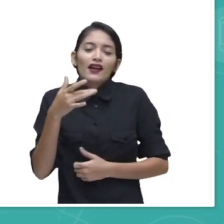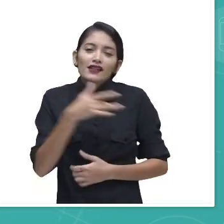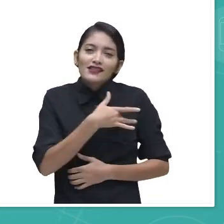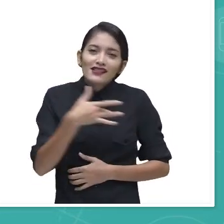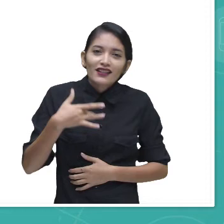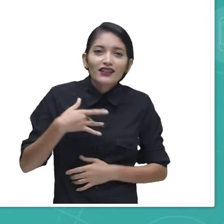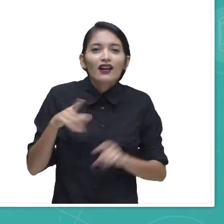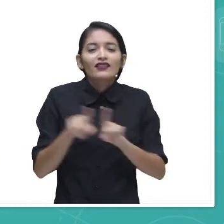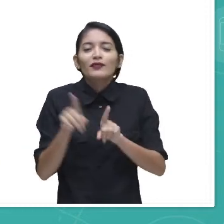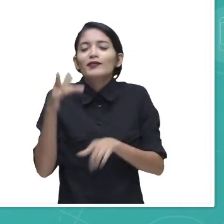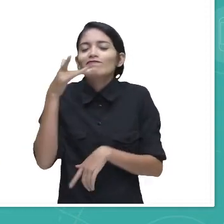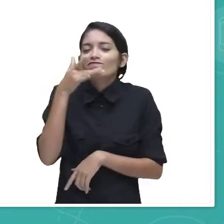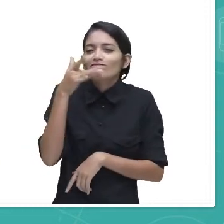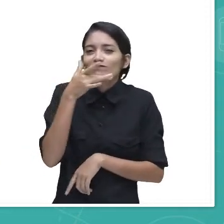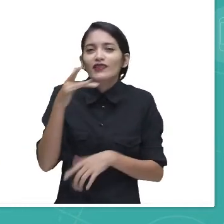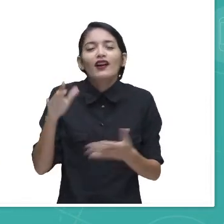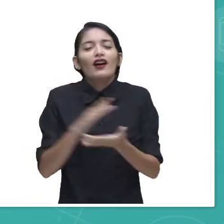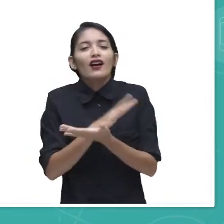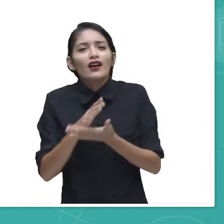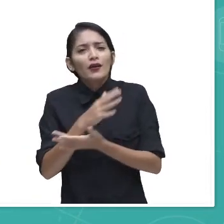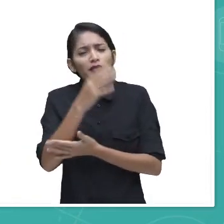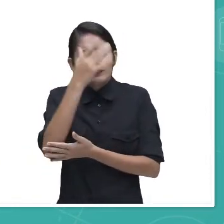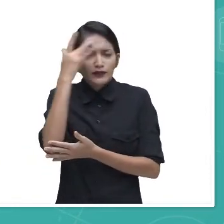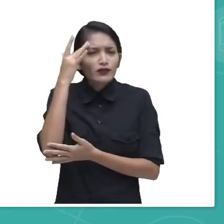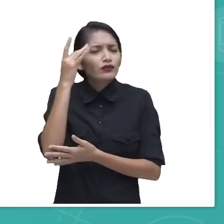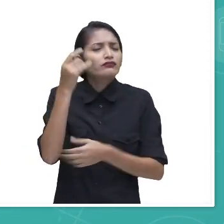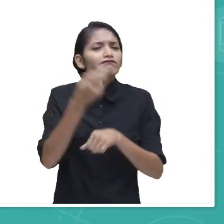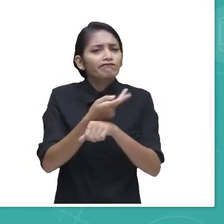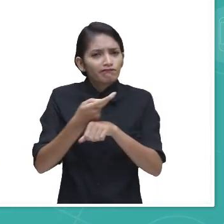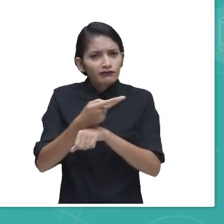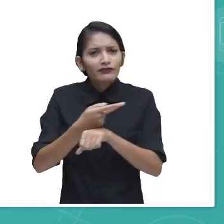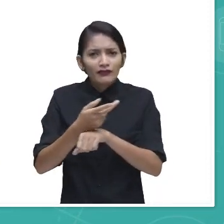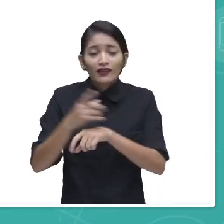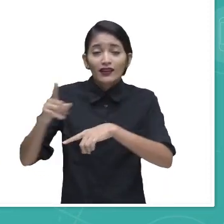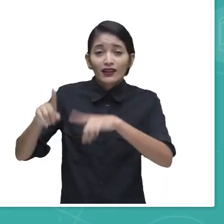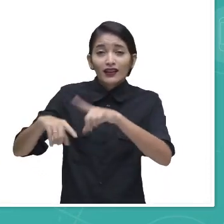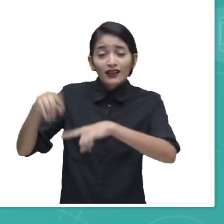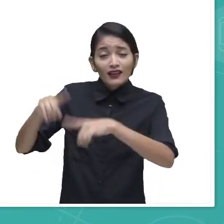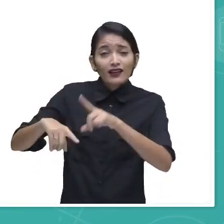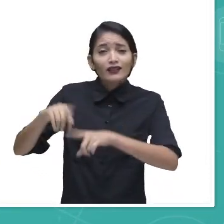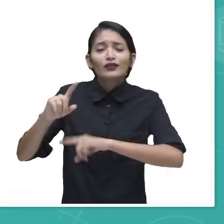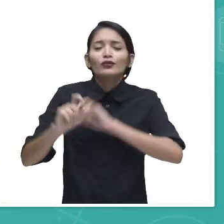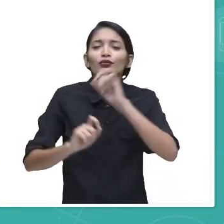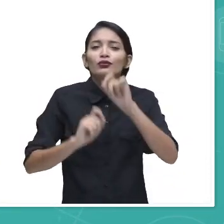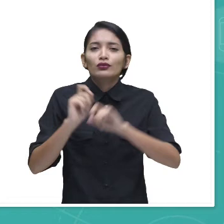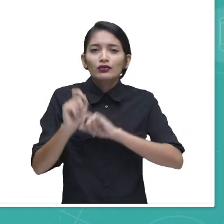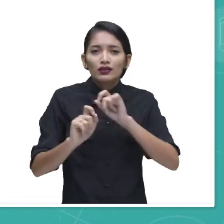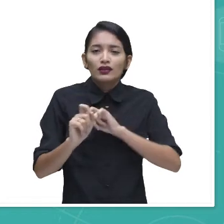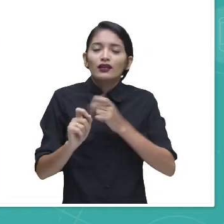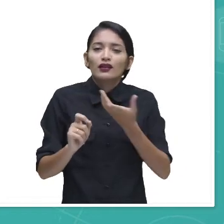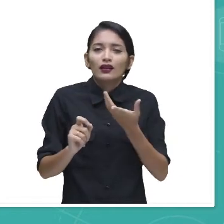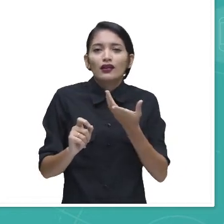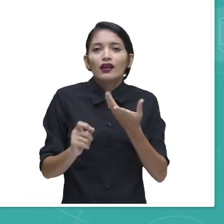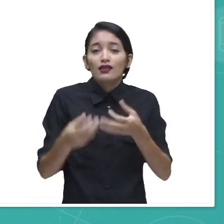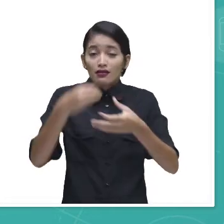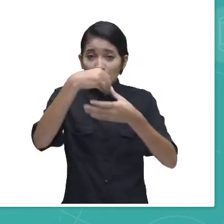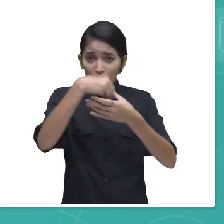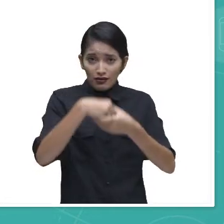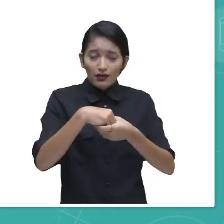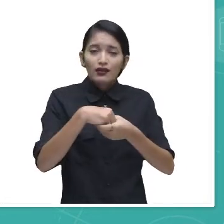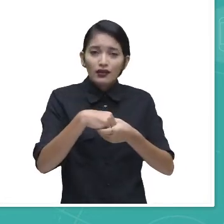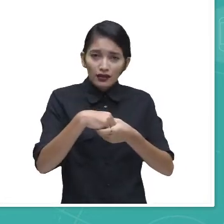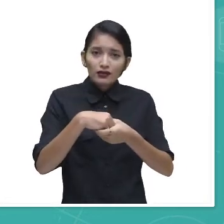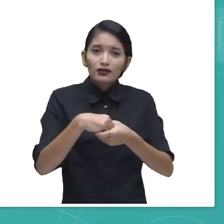saudável. Então, isso muitas vezes as pessoas buscam, né? Produtos que tenham na sua composição